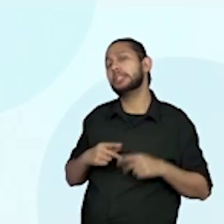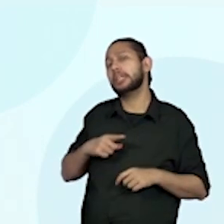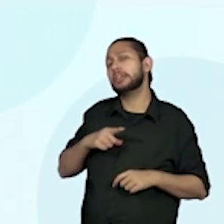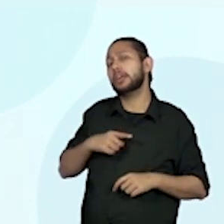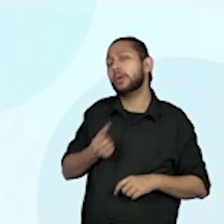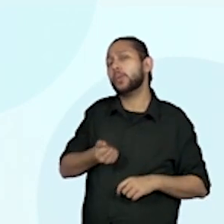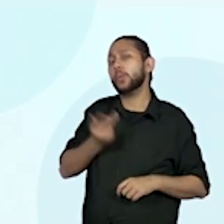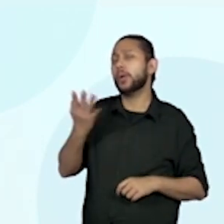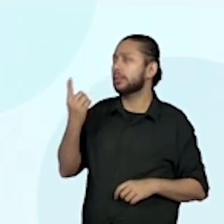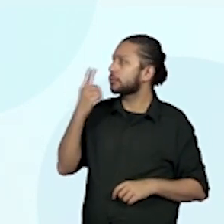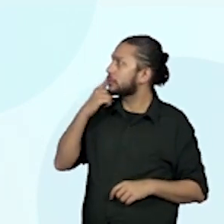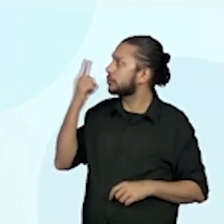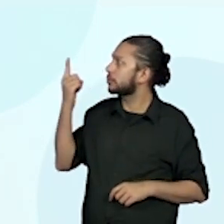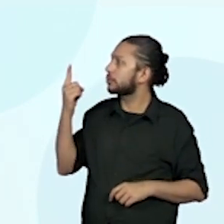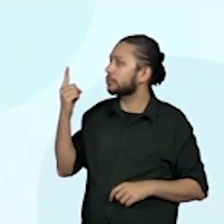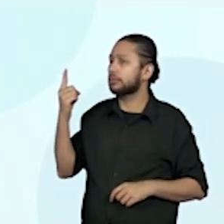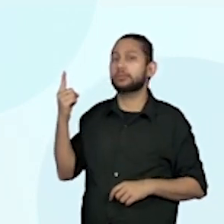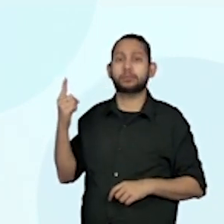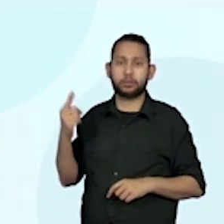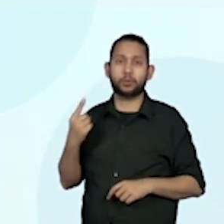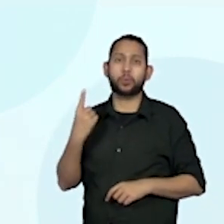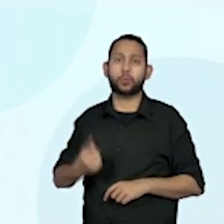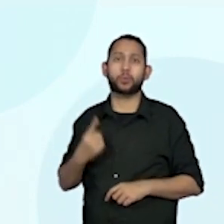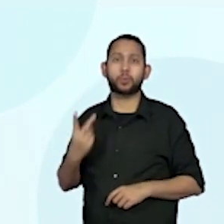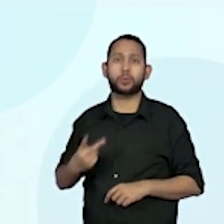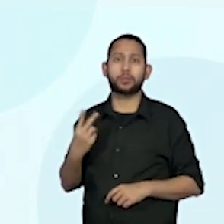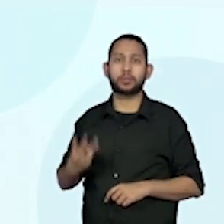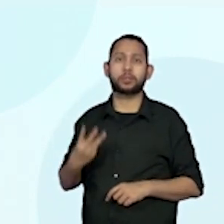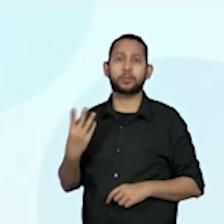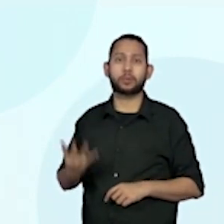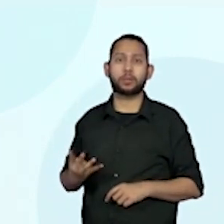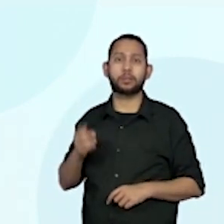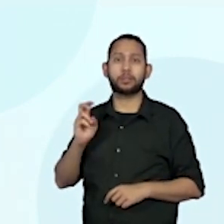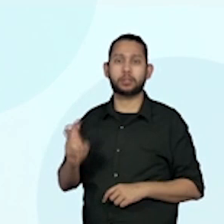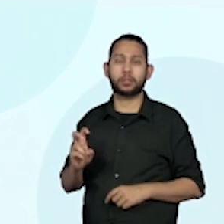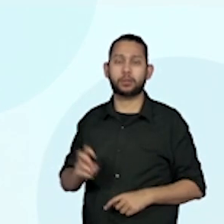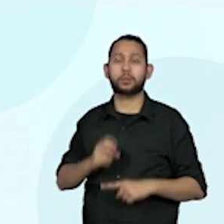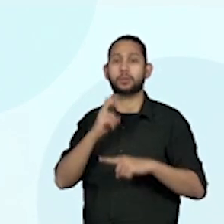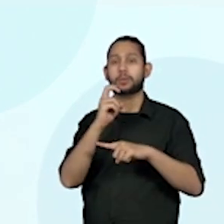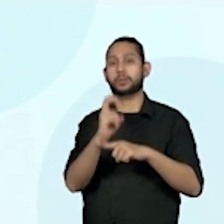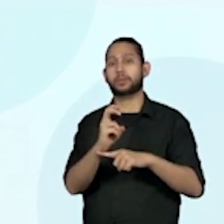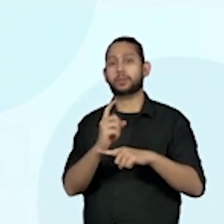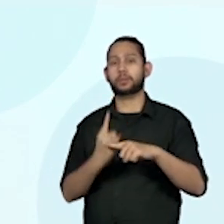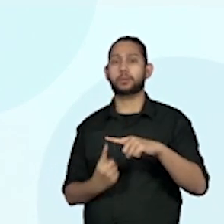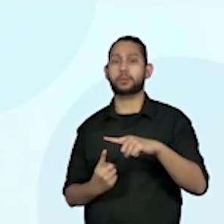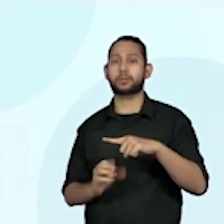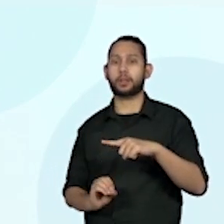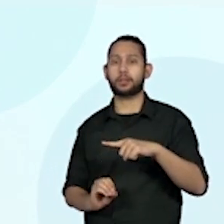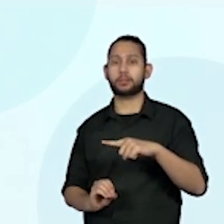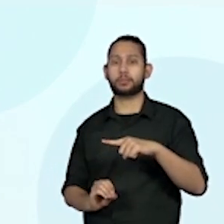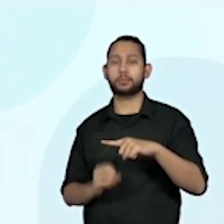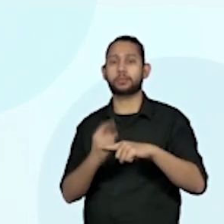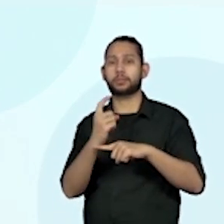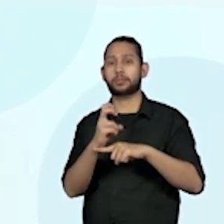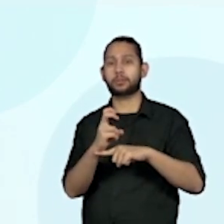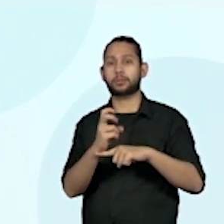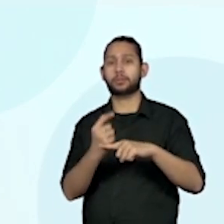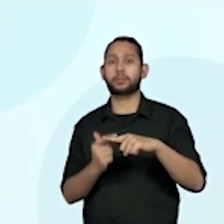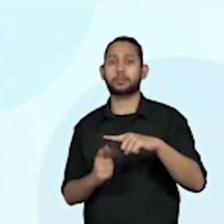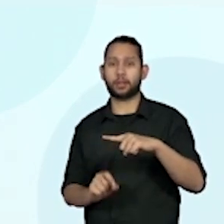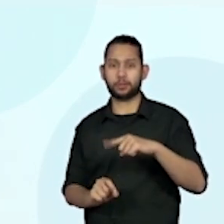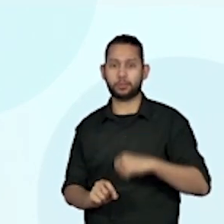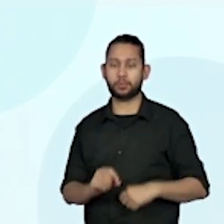a fração do que me resta. 1, 2, 3, 4, 5. 5